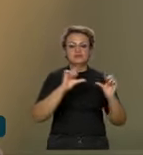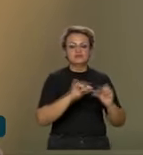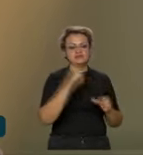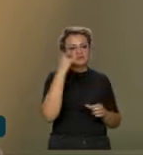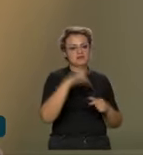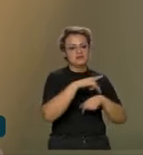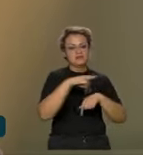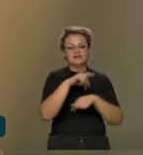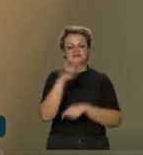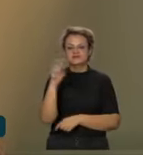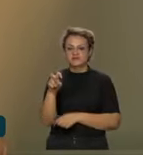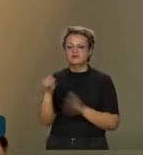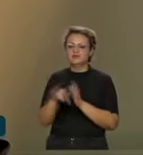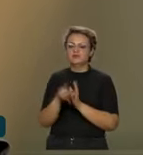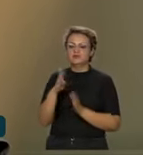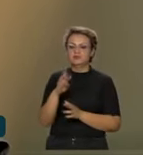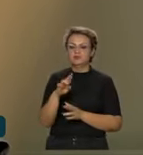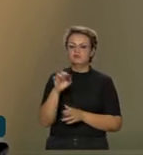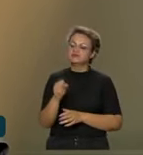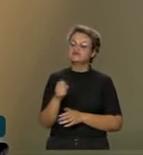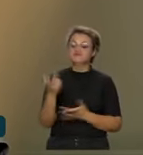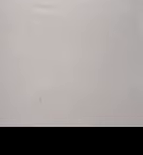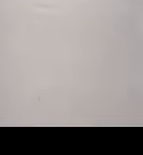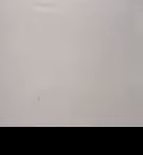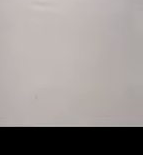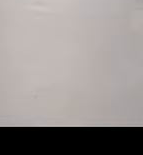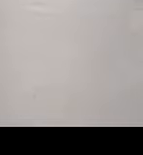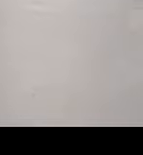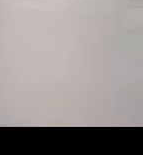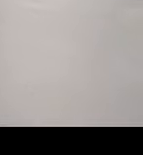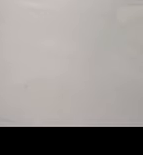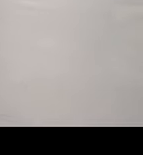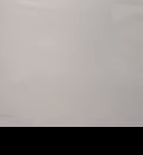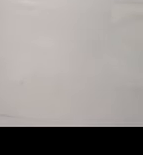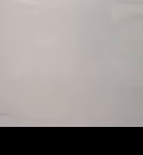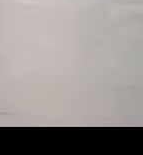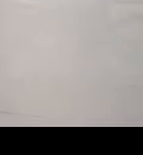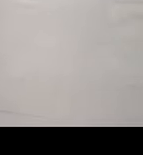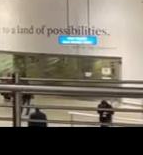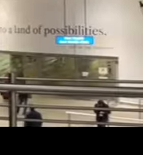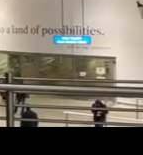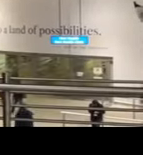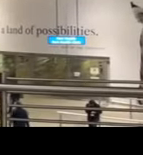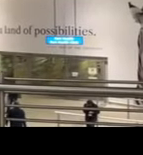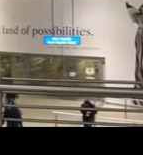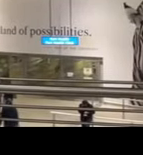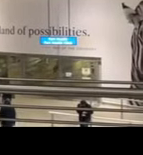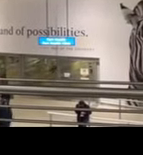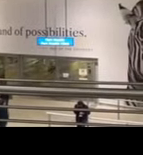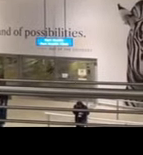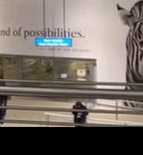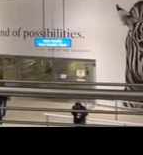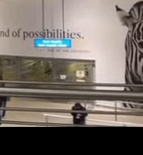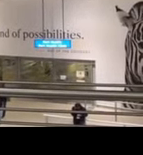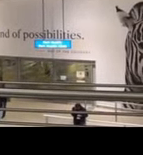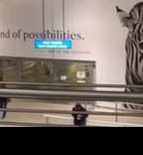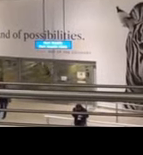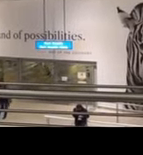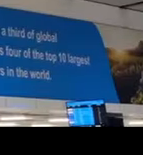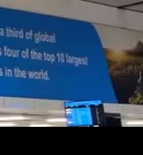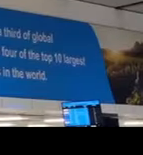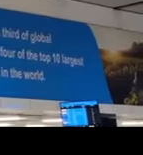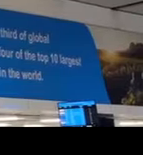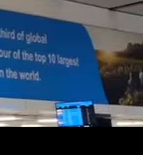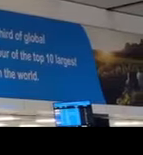países do BRICS, lembrando que a China é o maior exportador do mundo. O comércio entre os Estados-membros do BRICS atingiu